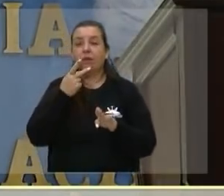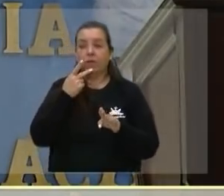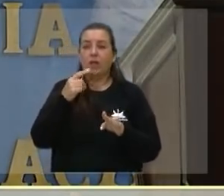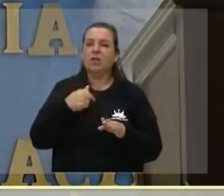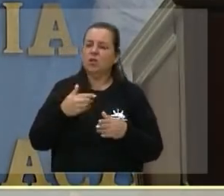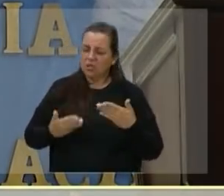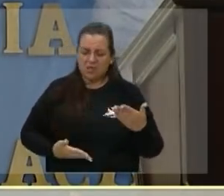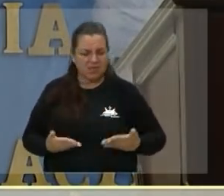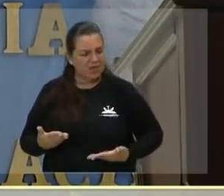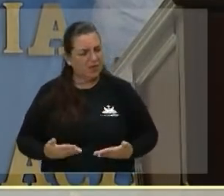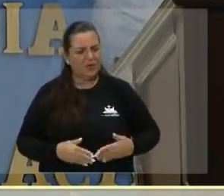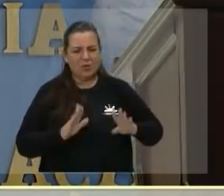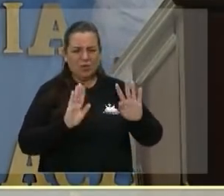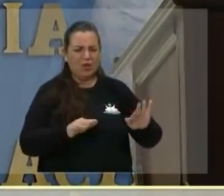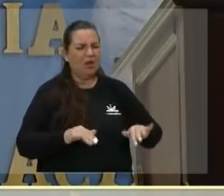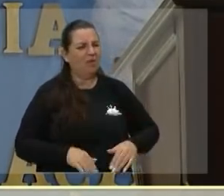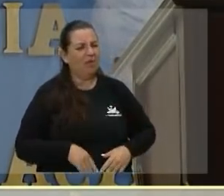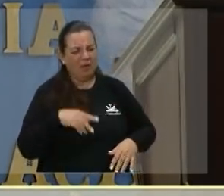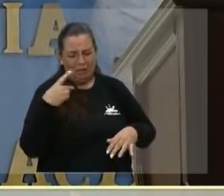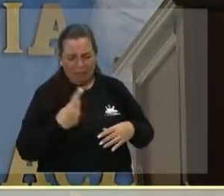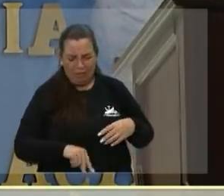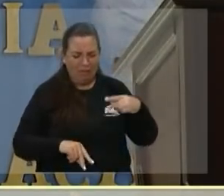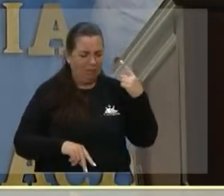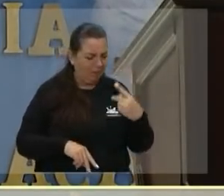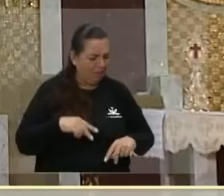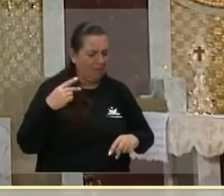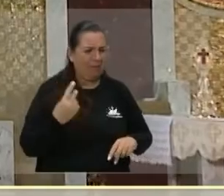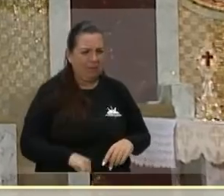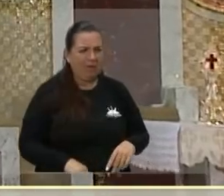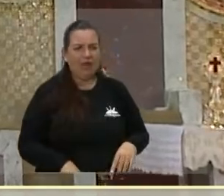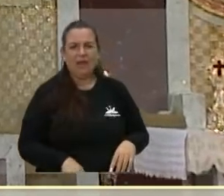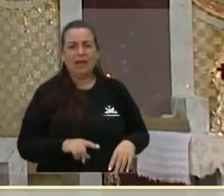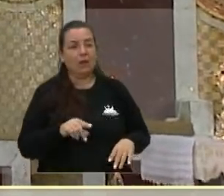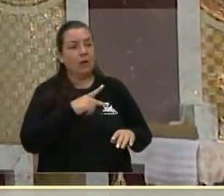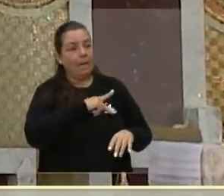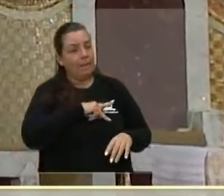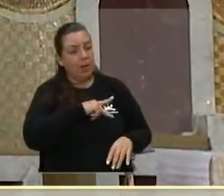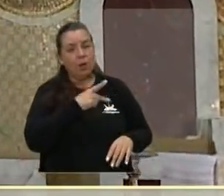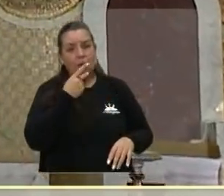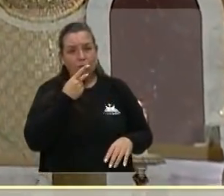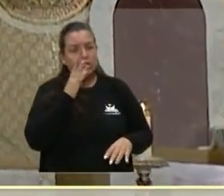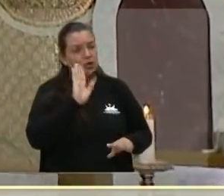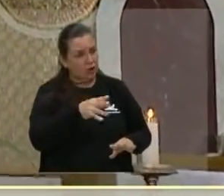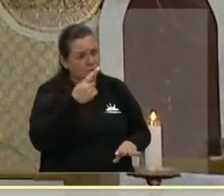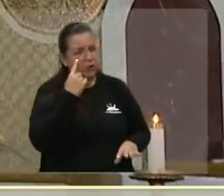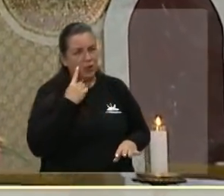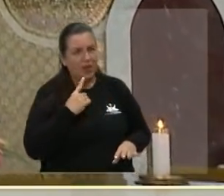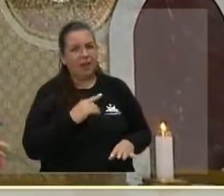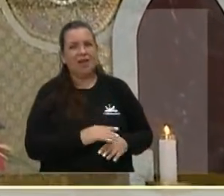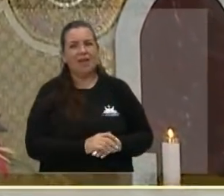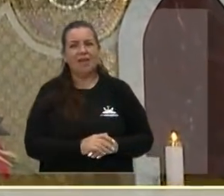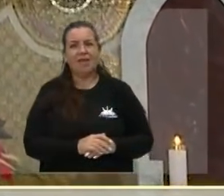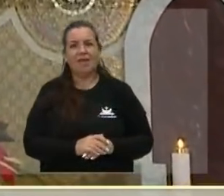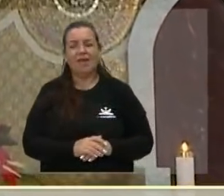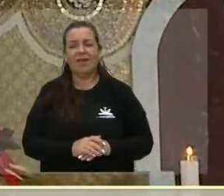servir já fui tão humilhado olha o que paulo diz que eu já chorei